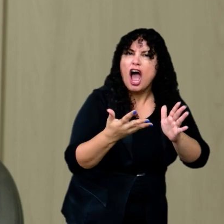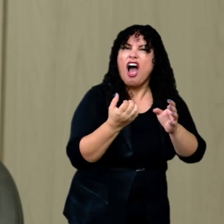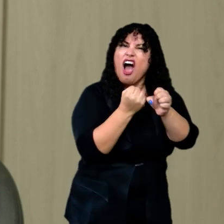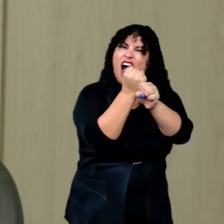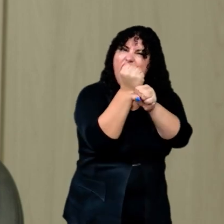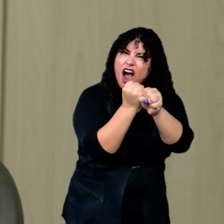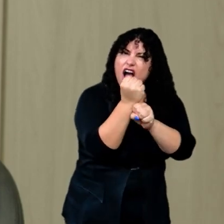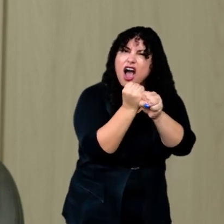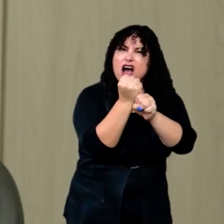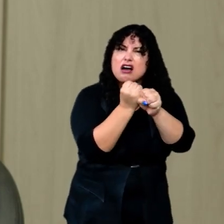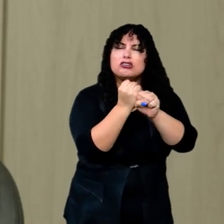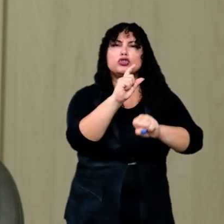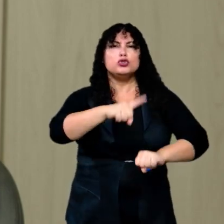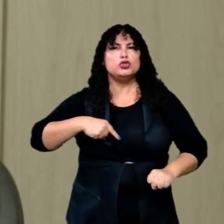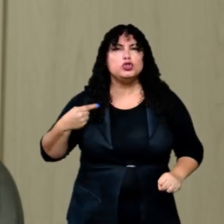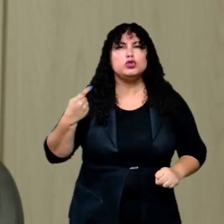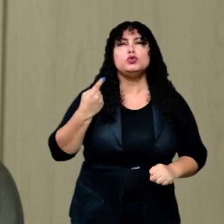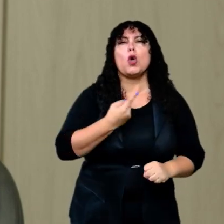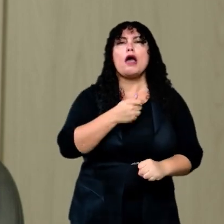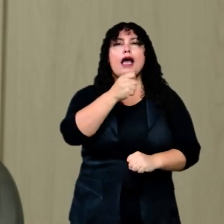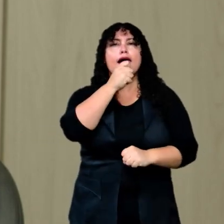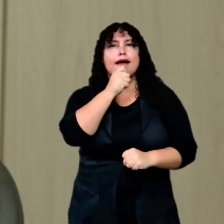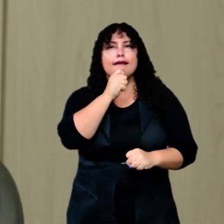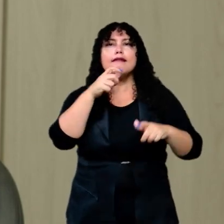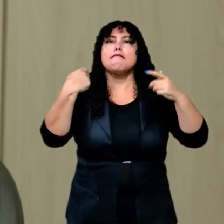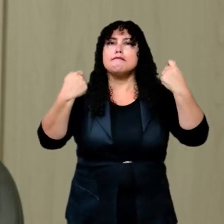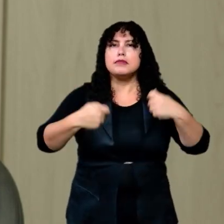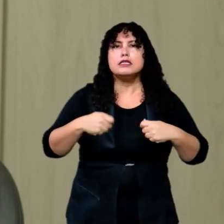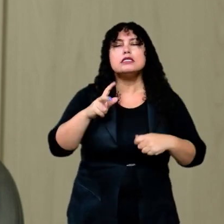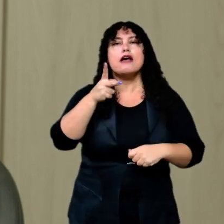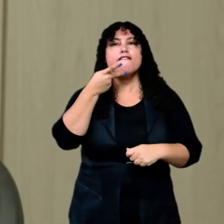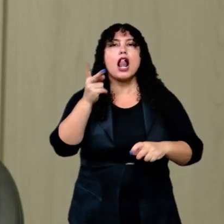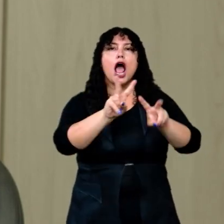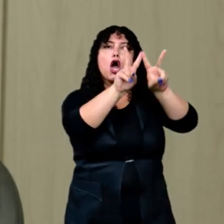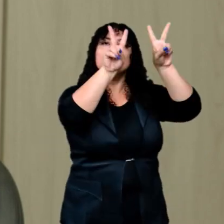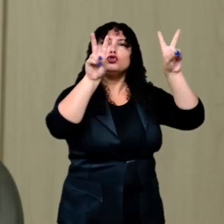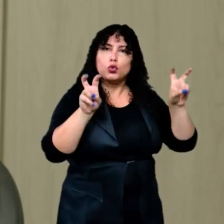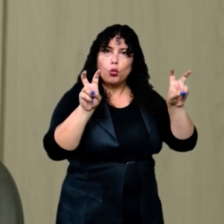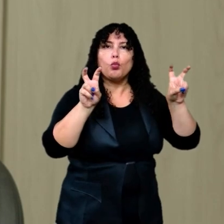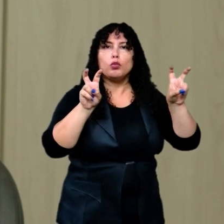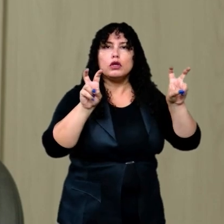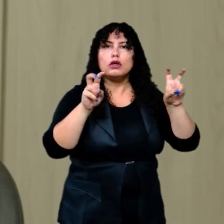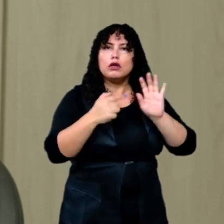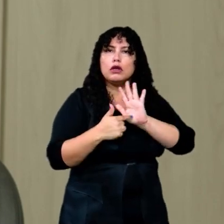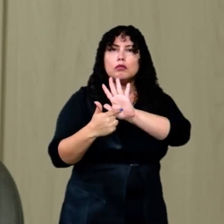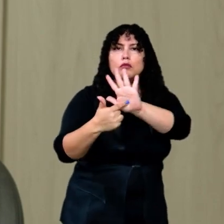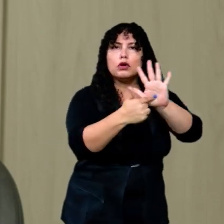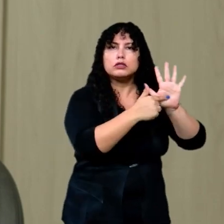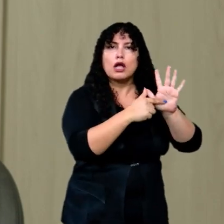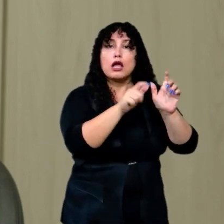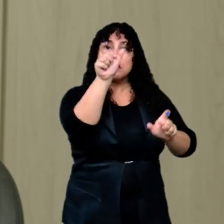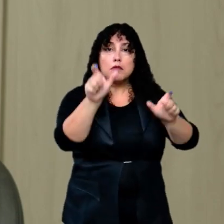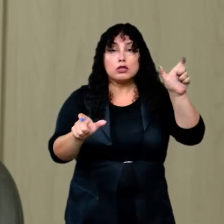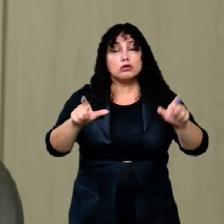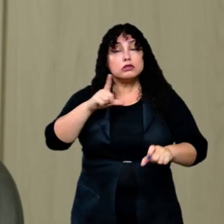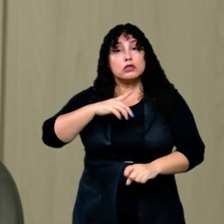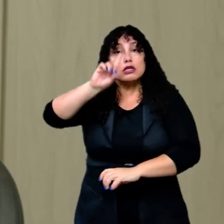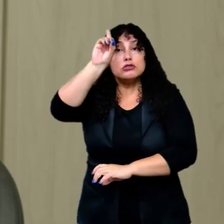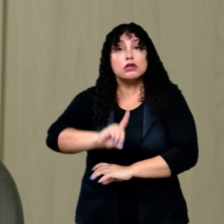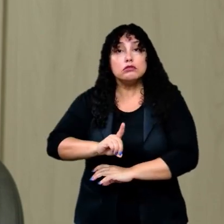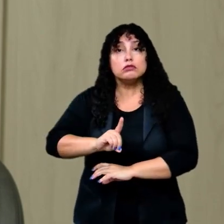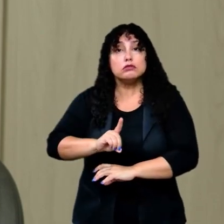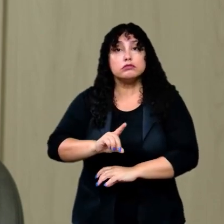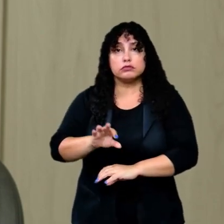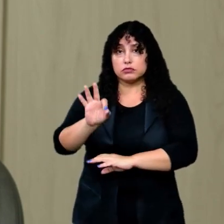bastante tempo, a gente ainda precisa falar sobre isso e mostrar que são pessoas que têm direitos. Não,